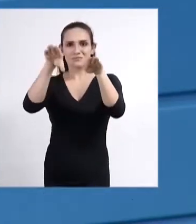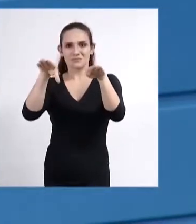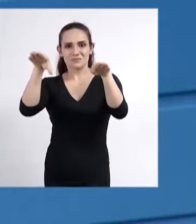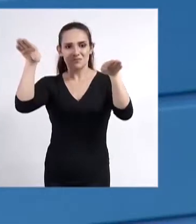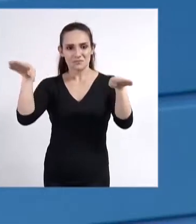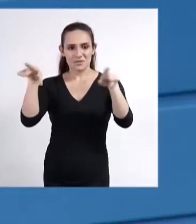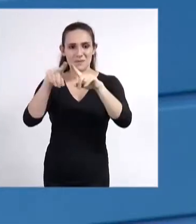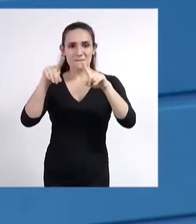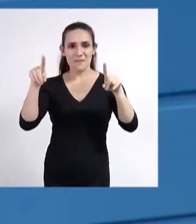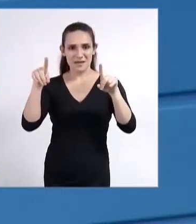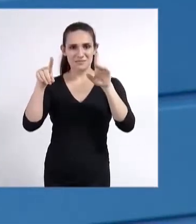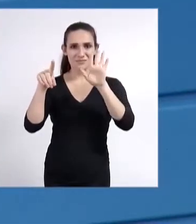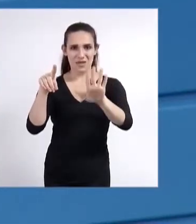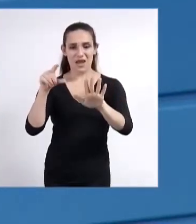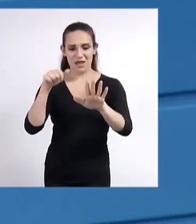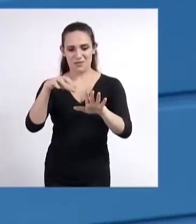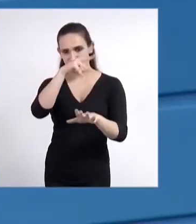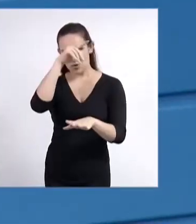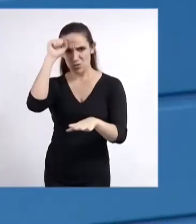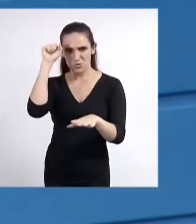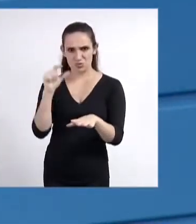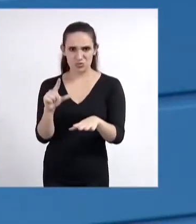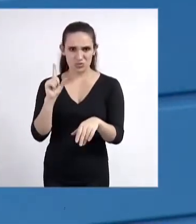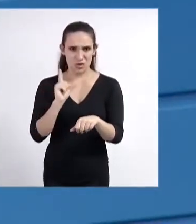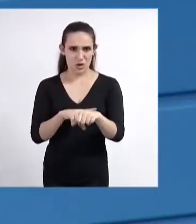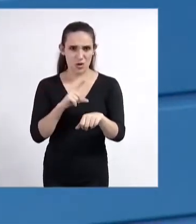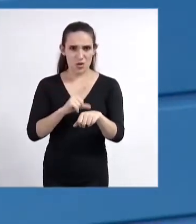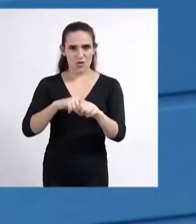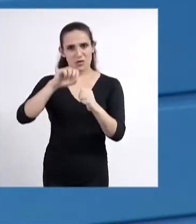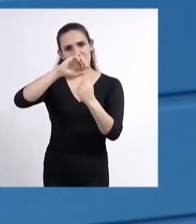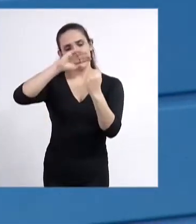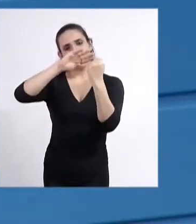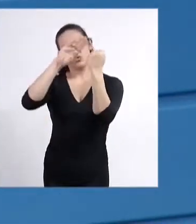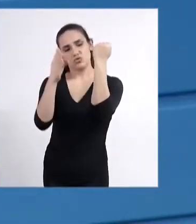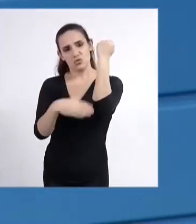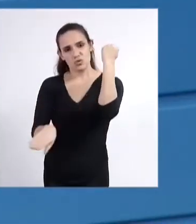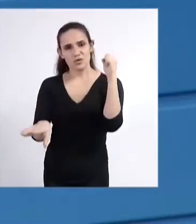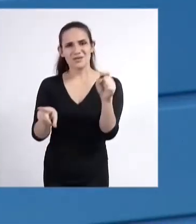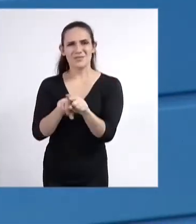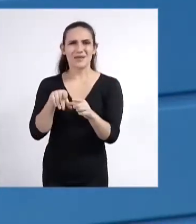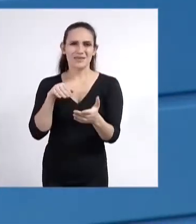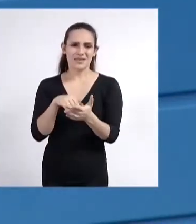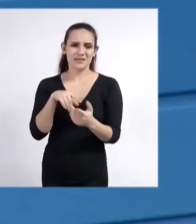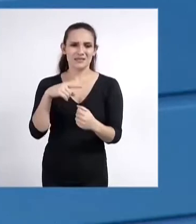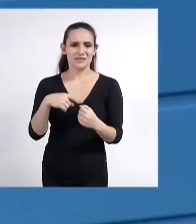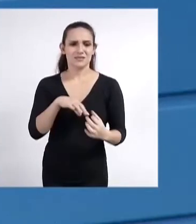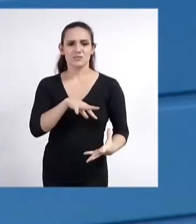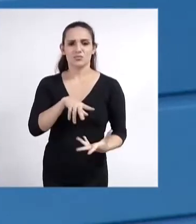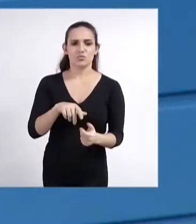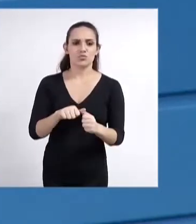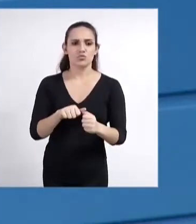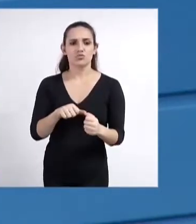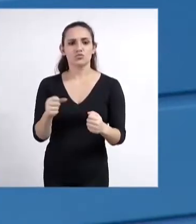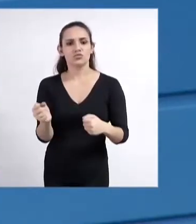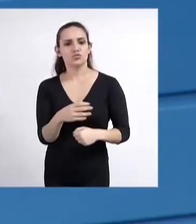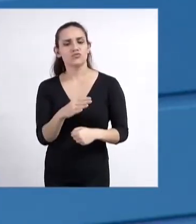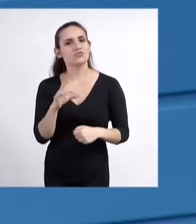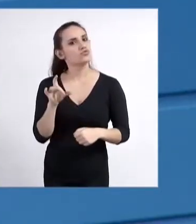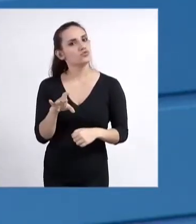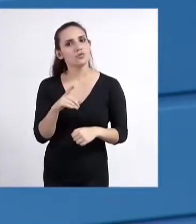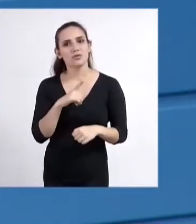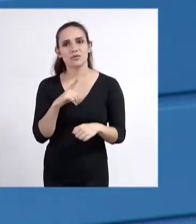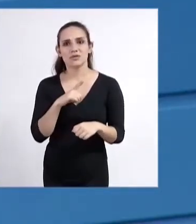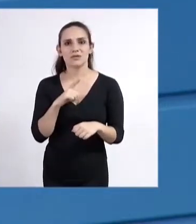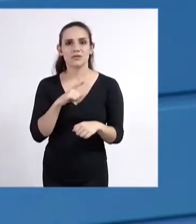do Mato Grosso do Sul, né, desde a divisa de Sonora até Mundo Novo, duplicação praticamente só nos trechos